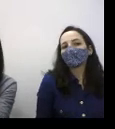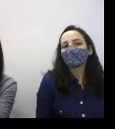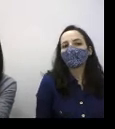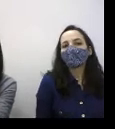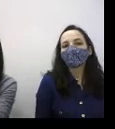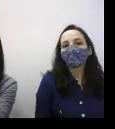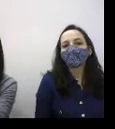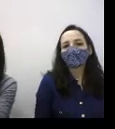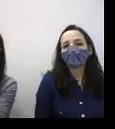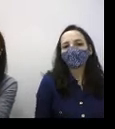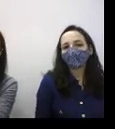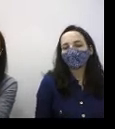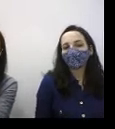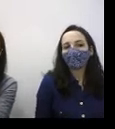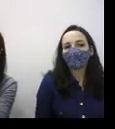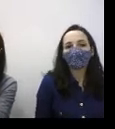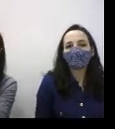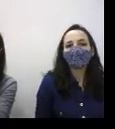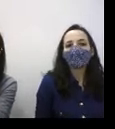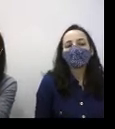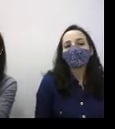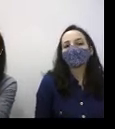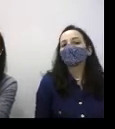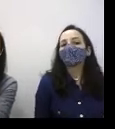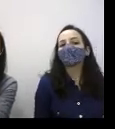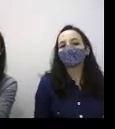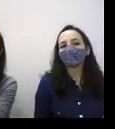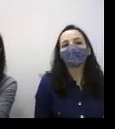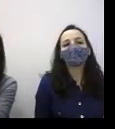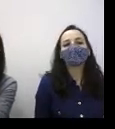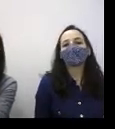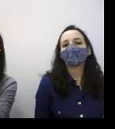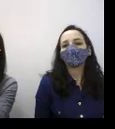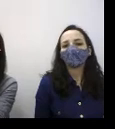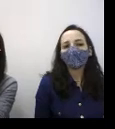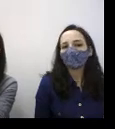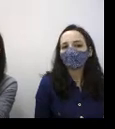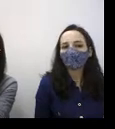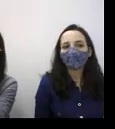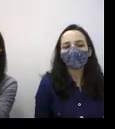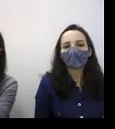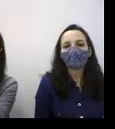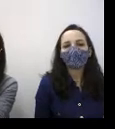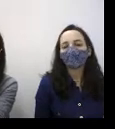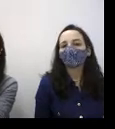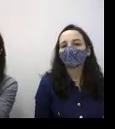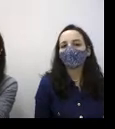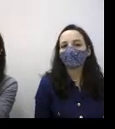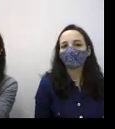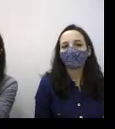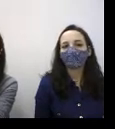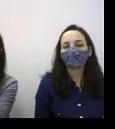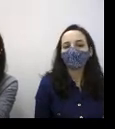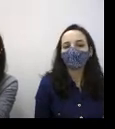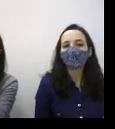Então, aqui, né, as mudanças no mundo atual, né? As atuais condições competitivas de cada pessoa para conseguir